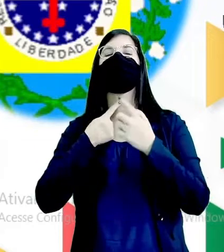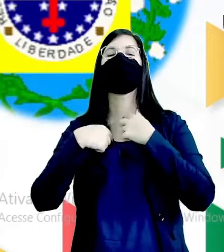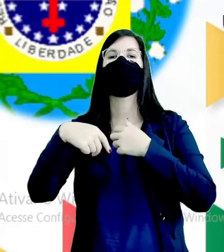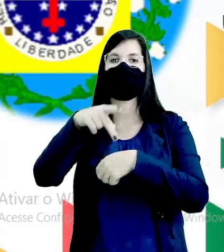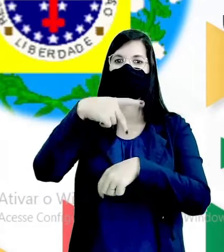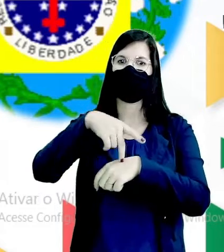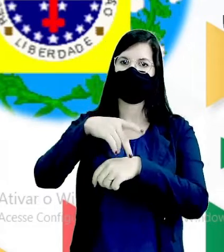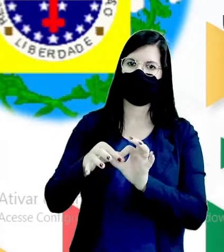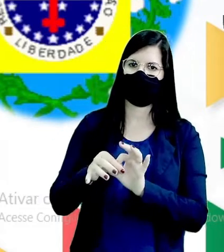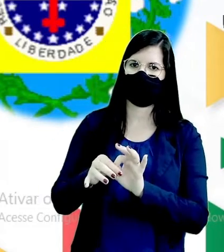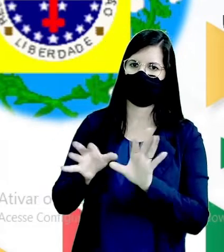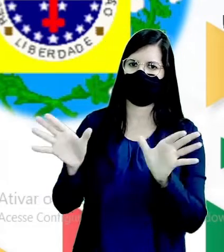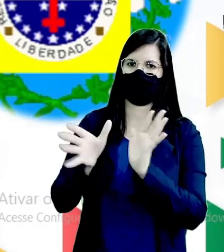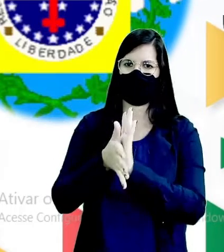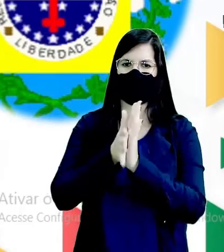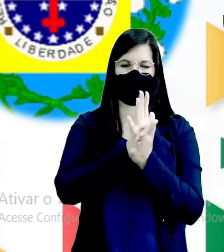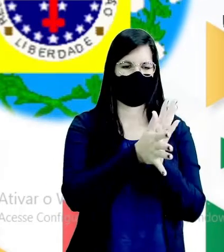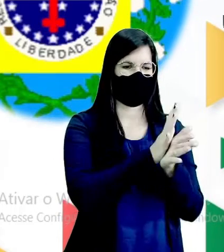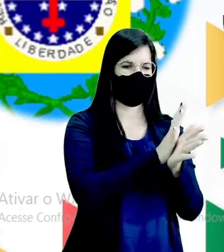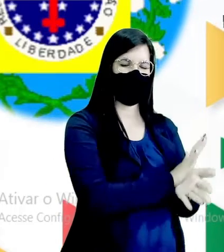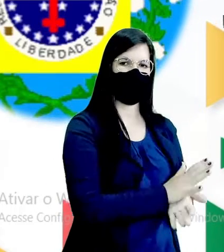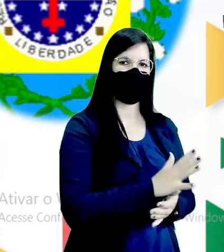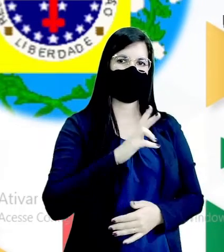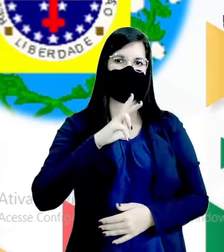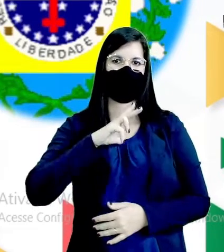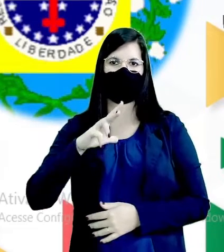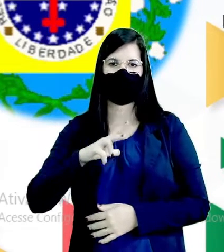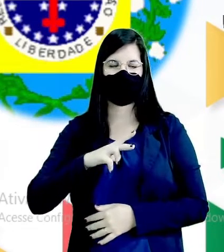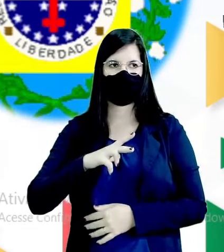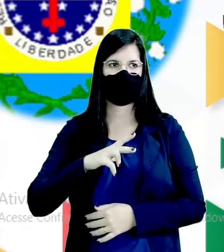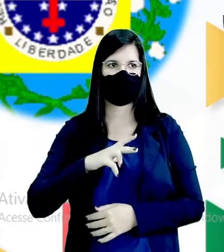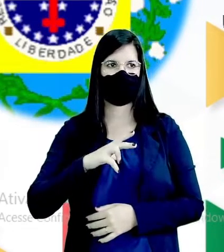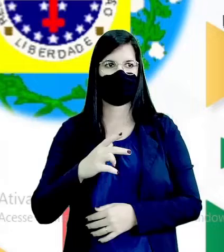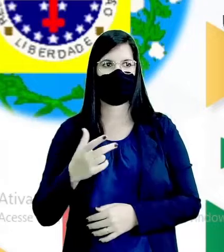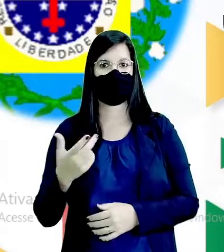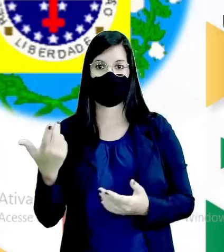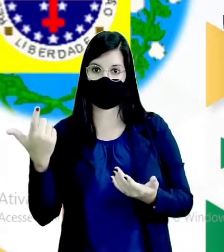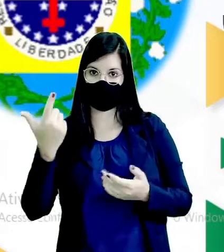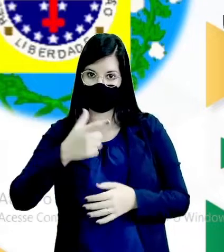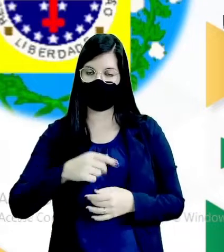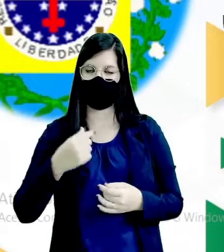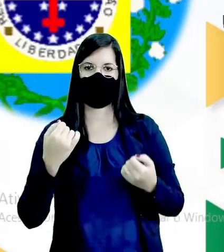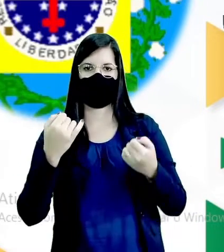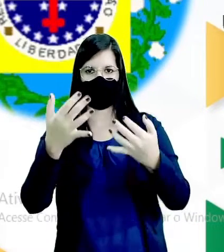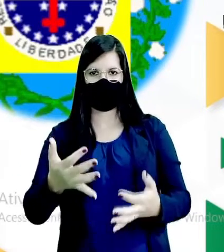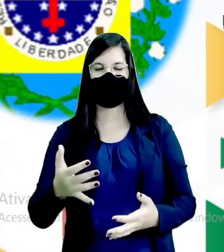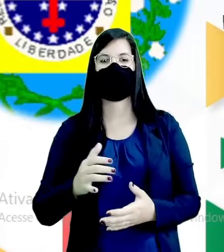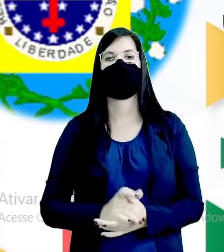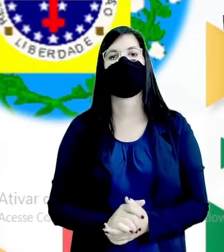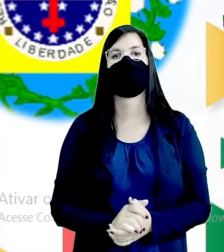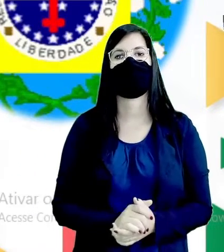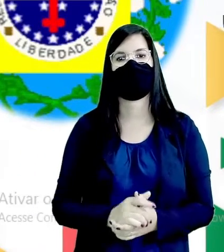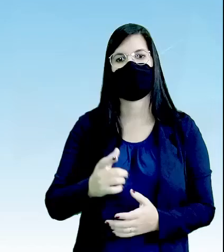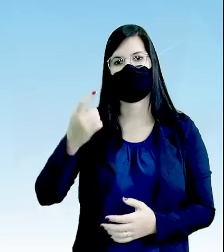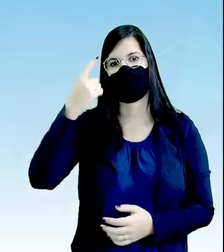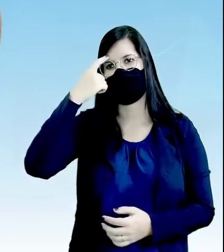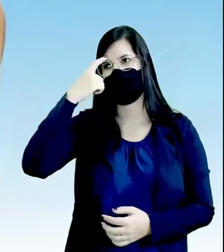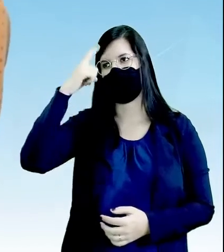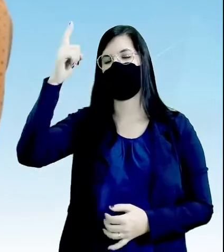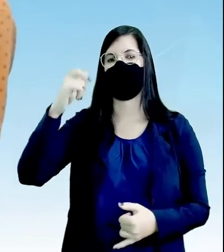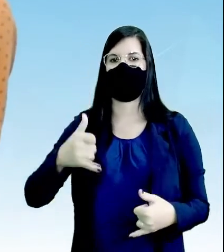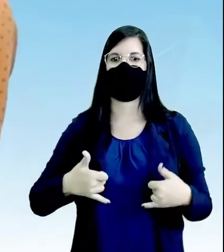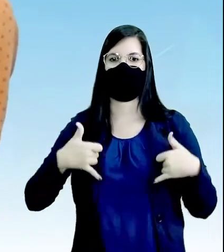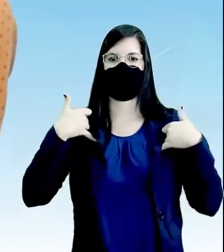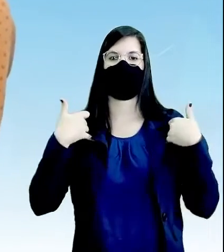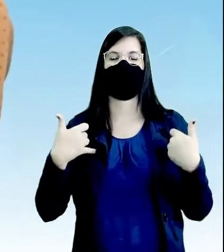opressão de Portugal. Mais uma vez aqui eu venho falar ao estudante pernambucano, professor, é o ideal, né? O orgulho de ser